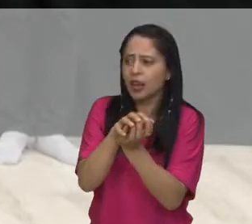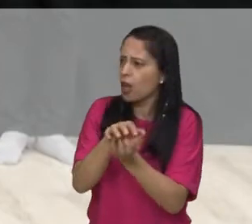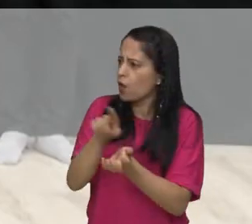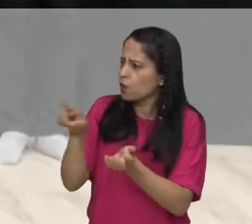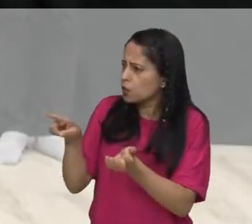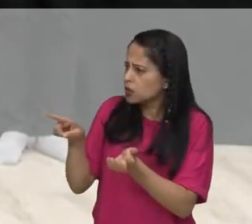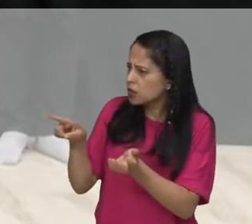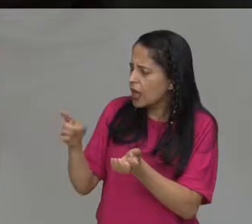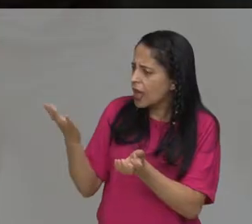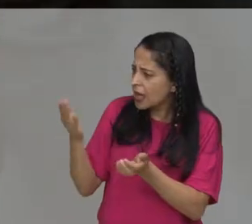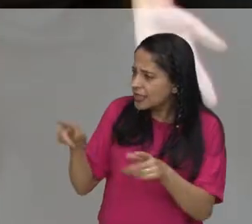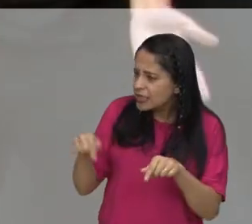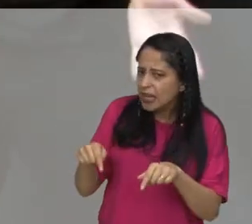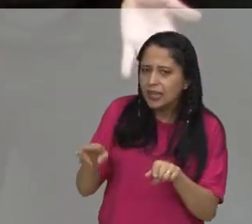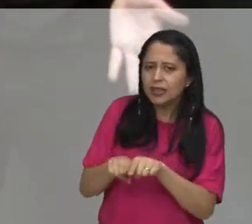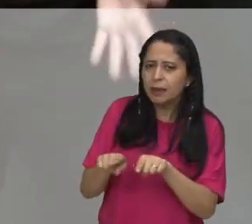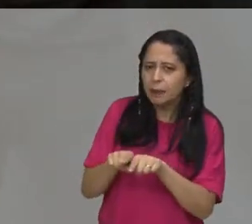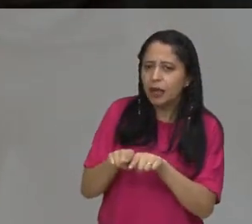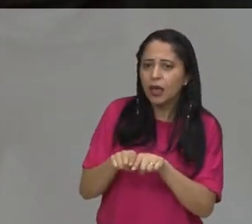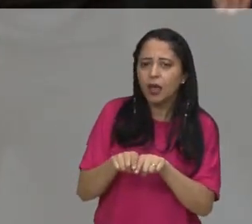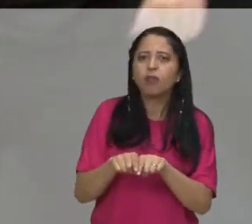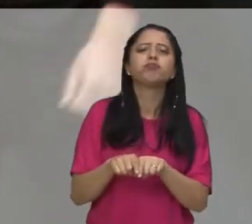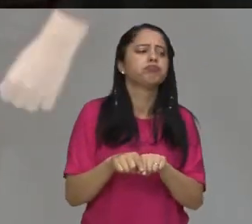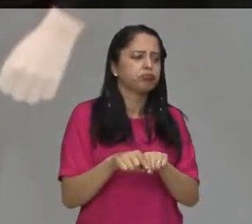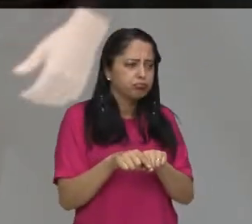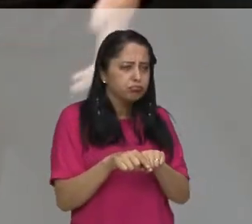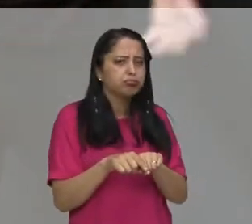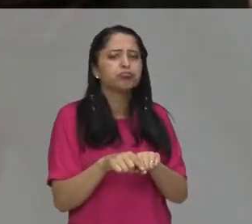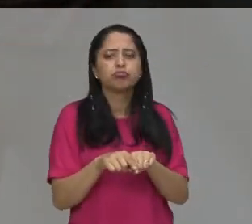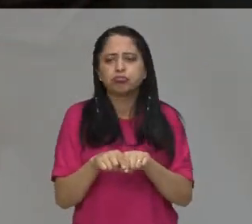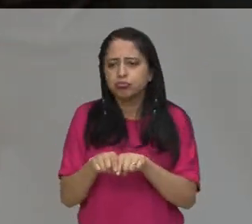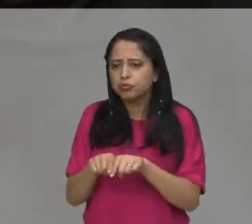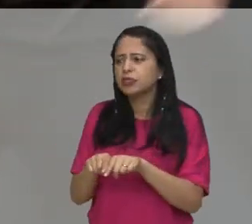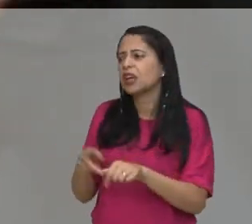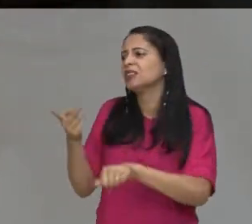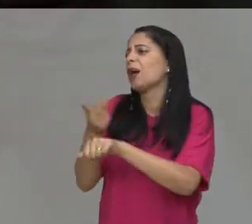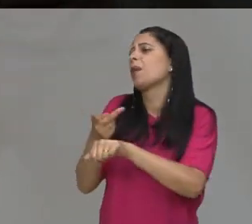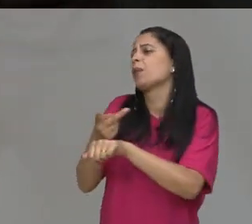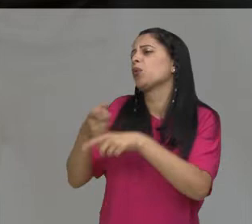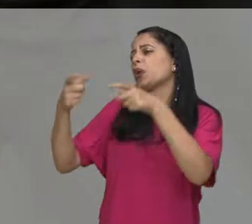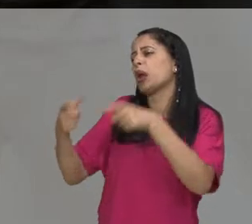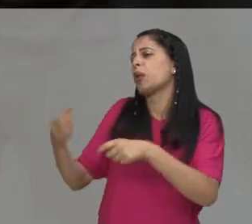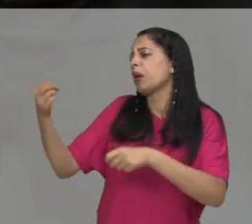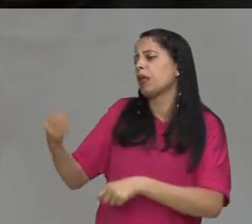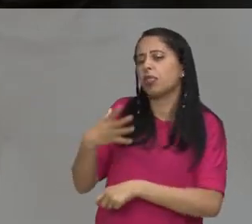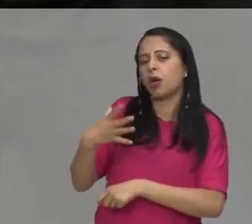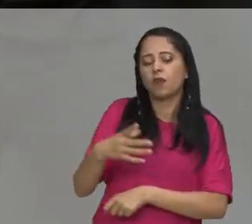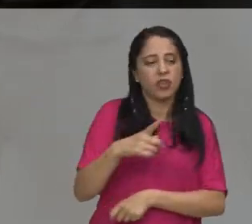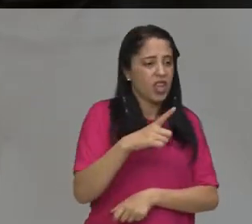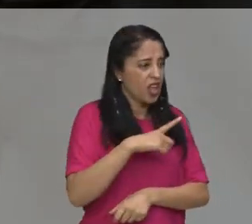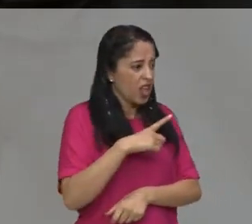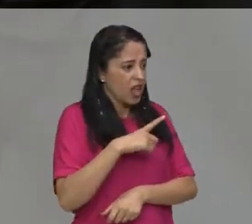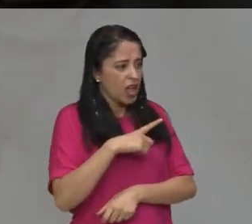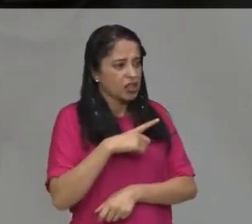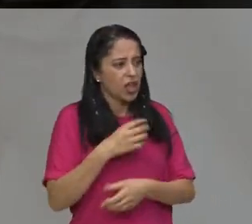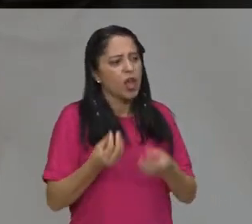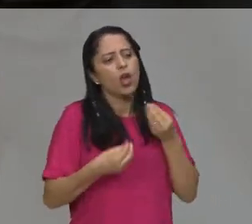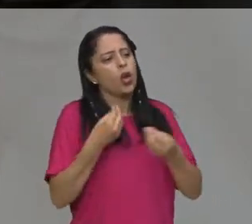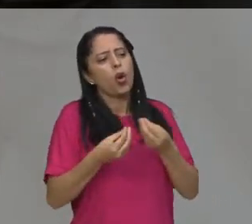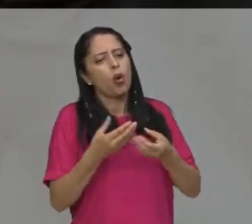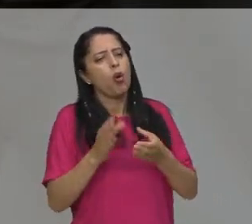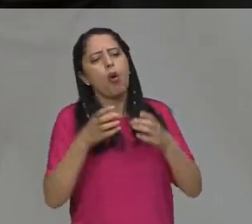aqui também? Sim, estamos aqui procurando um novo lar. E você tem sugestão para onde a gente